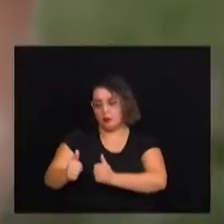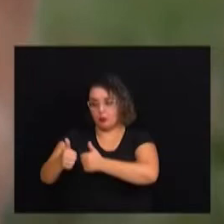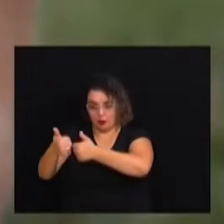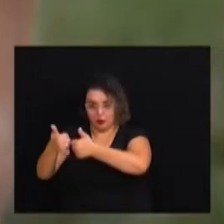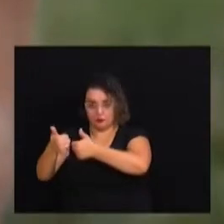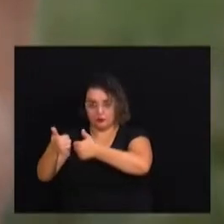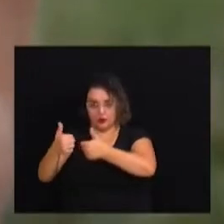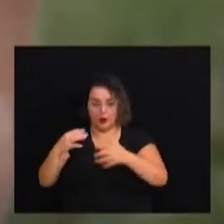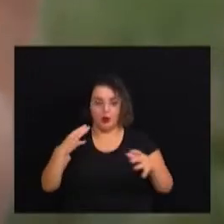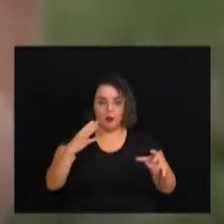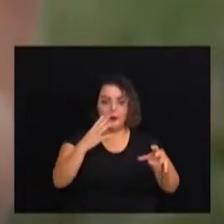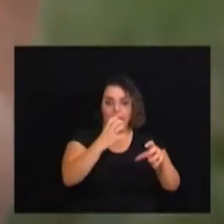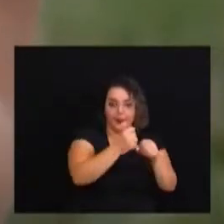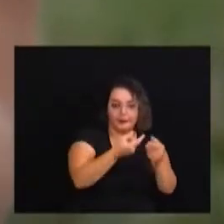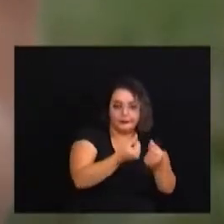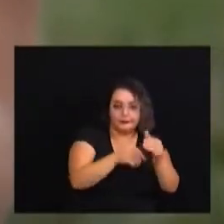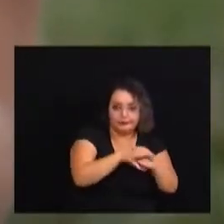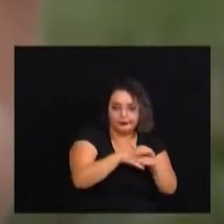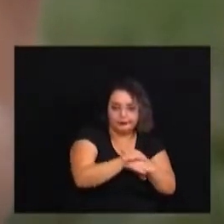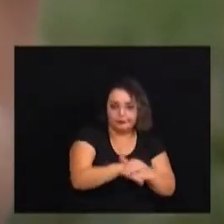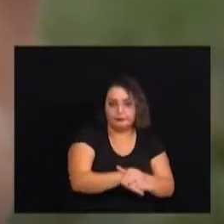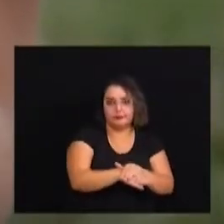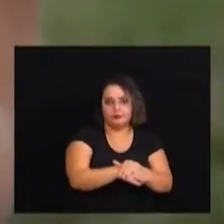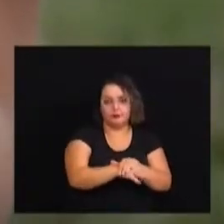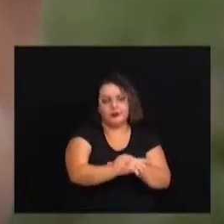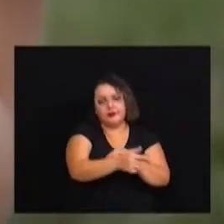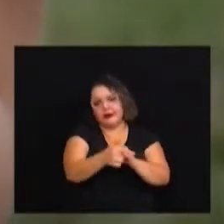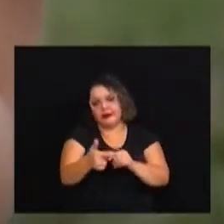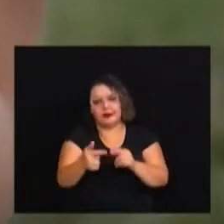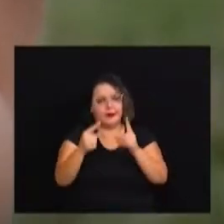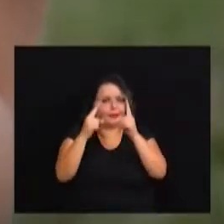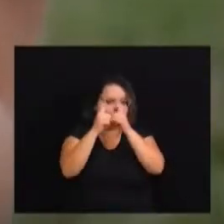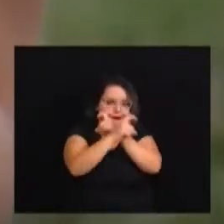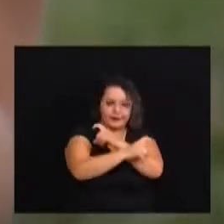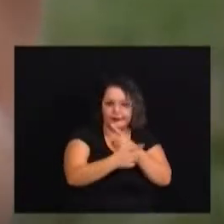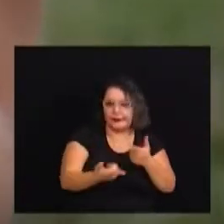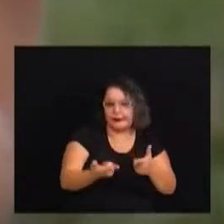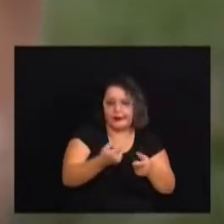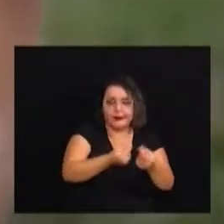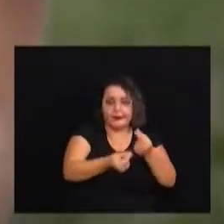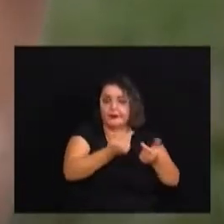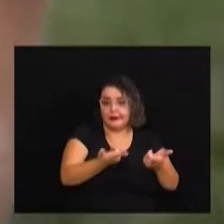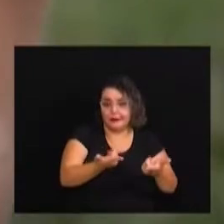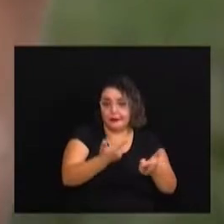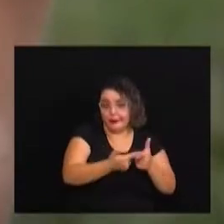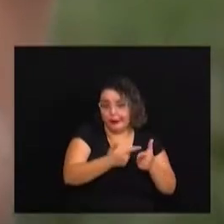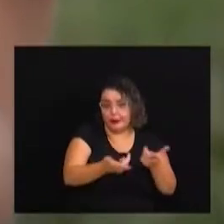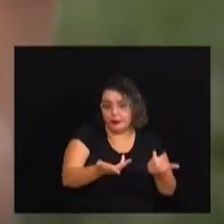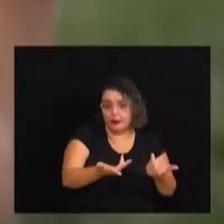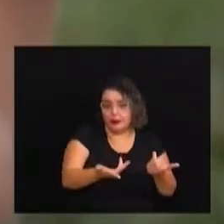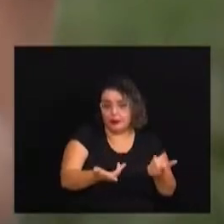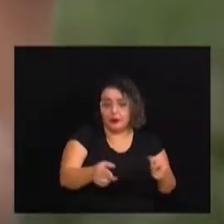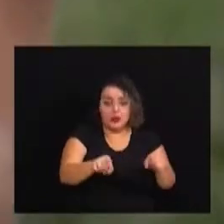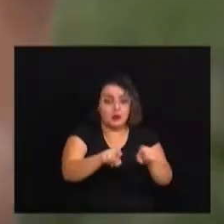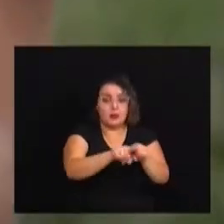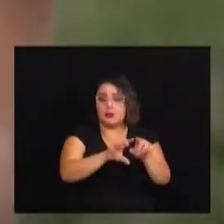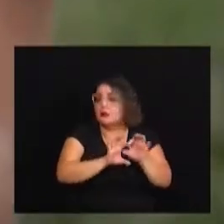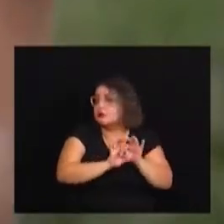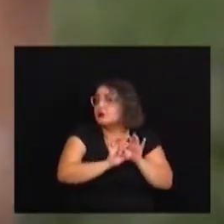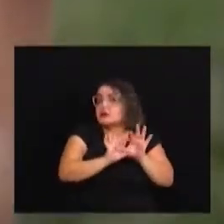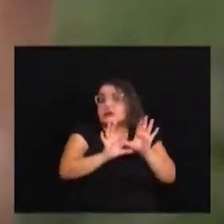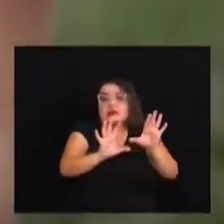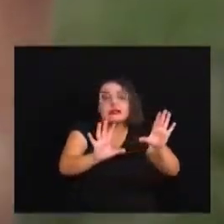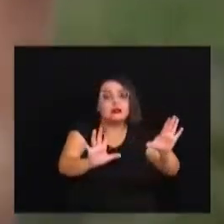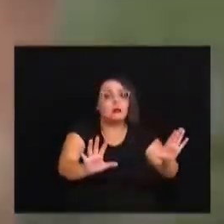a gente falar do poupador, dificilmente ele vai passar por dificuldades financeiras, mas também ele não se